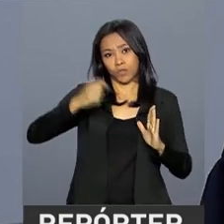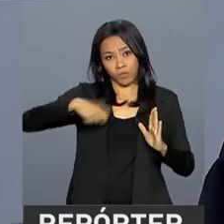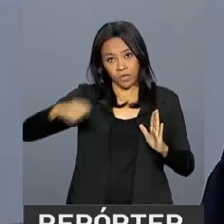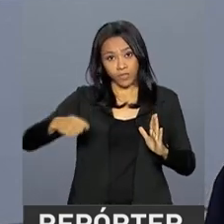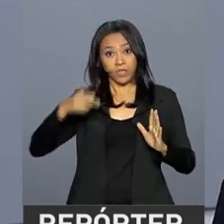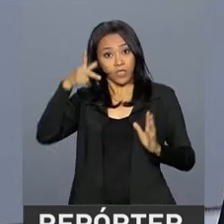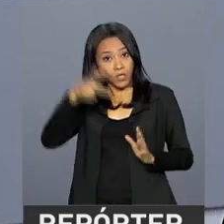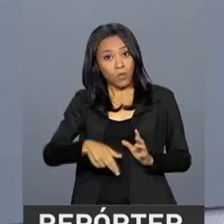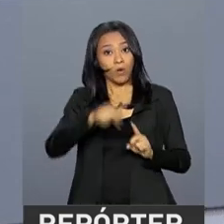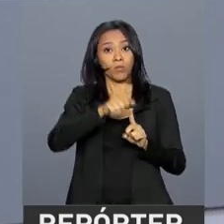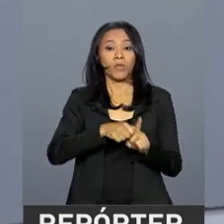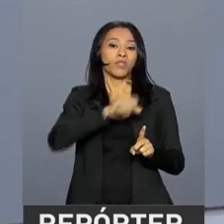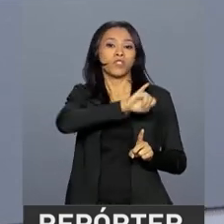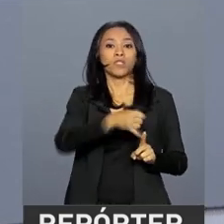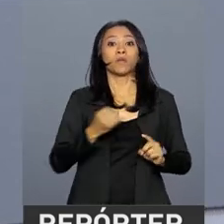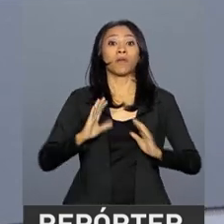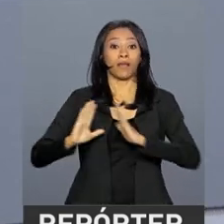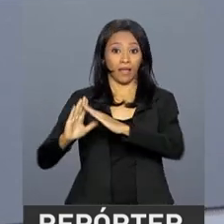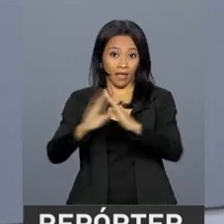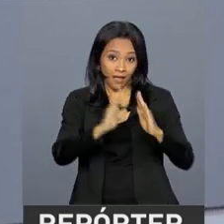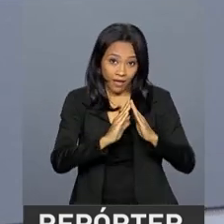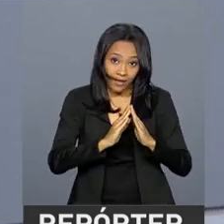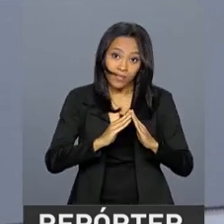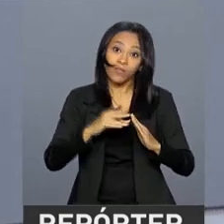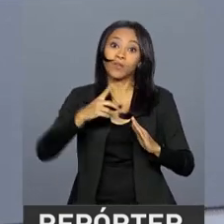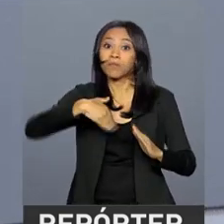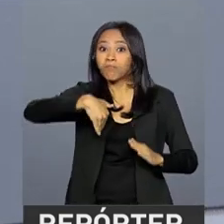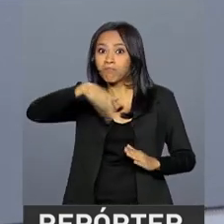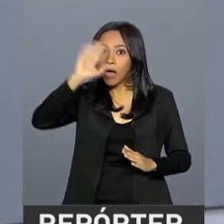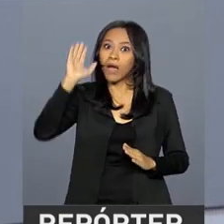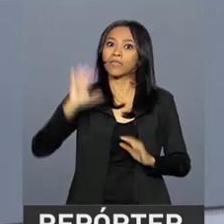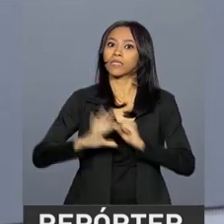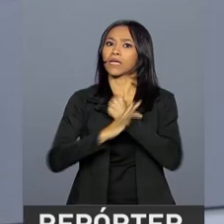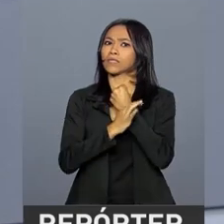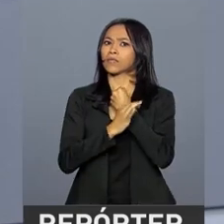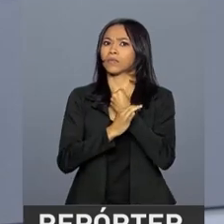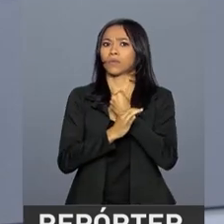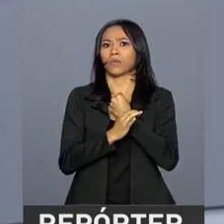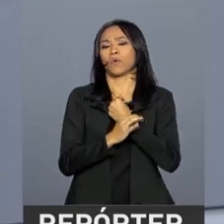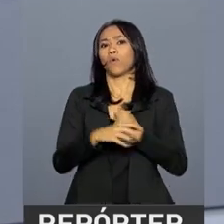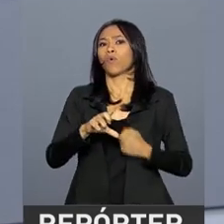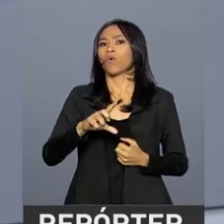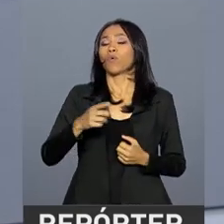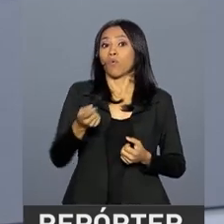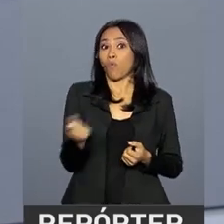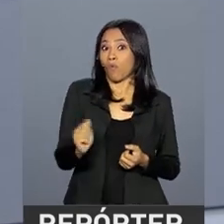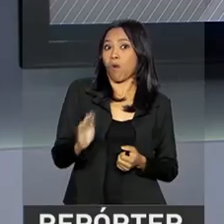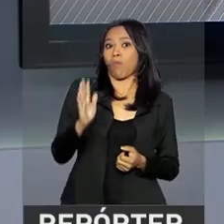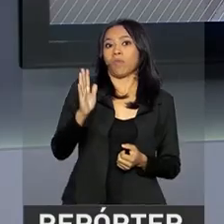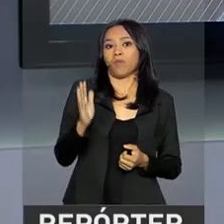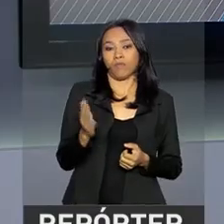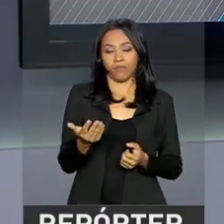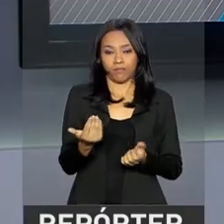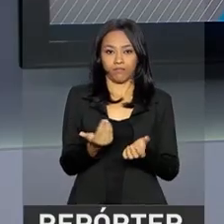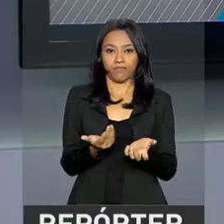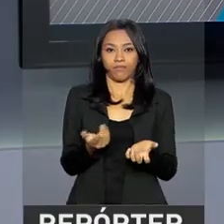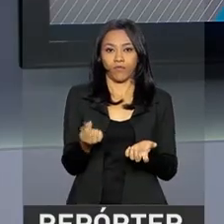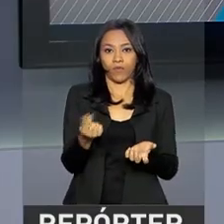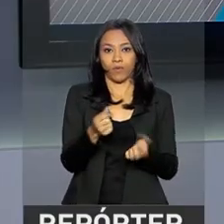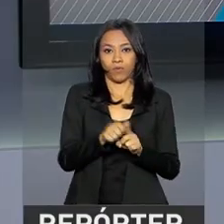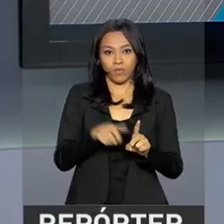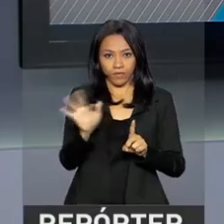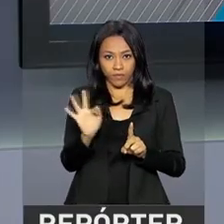mês de janeiro o setor de habitação foi o que mais contribuiu para segurar o aumento dos preços em fevereiro o